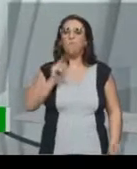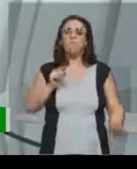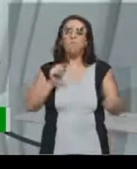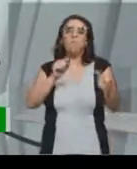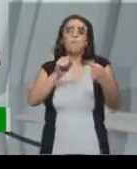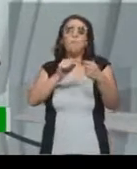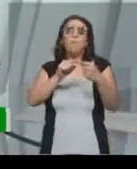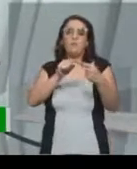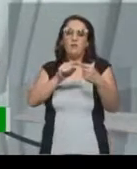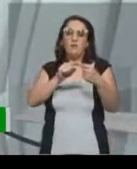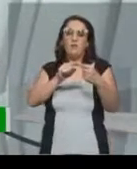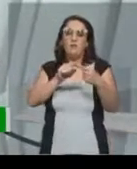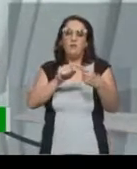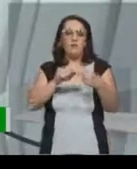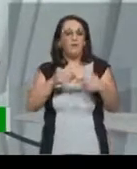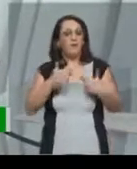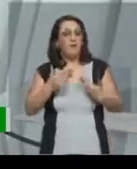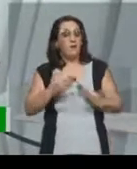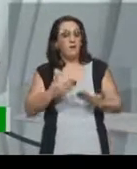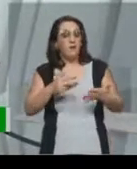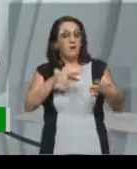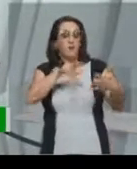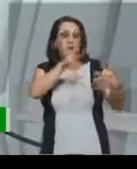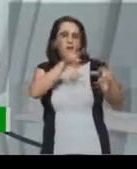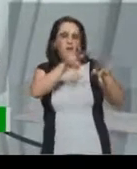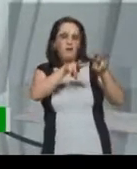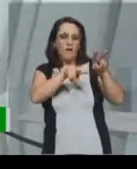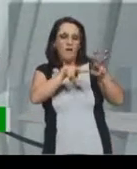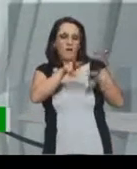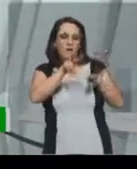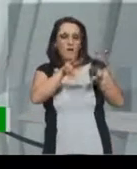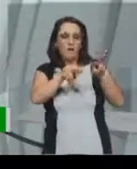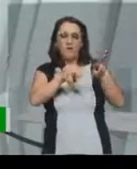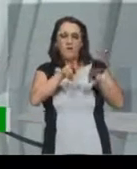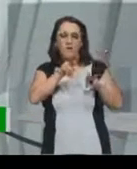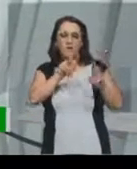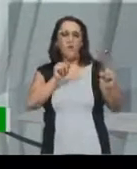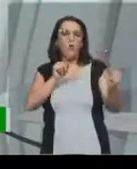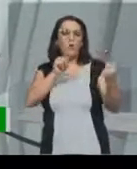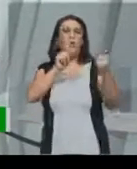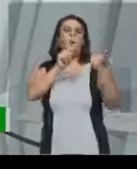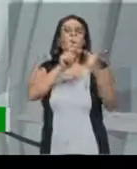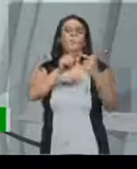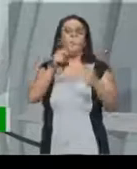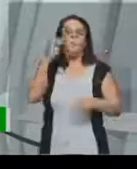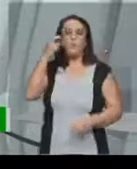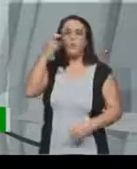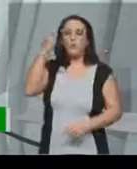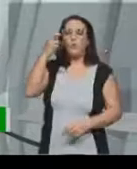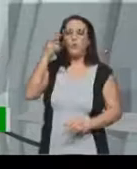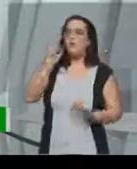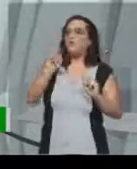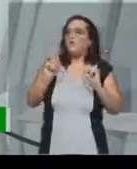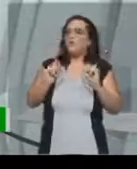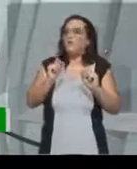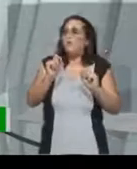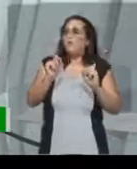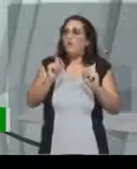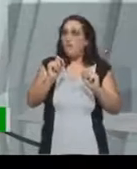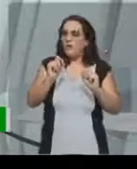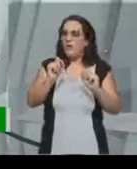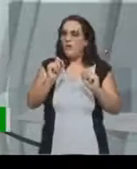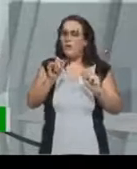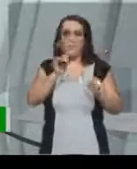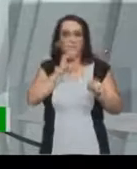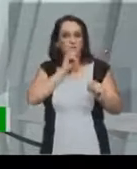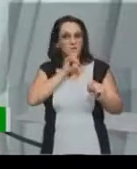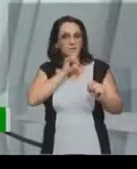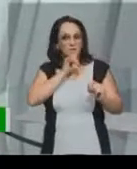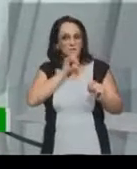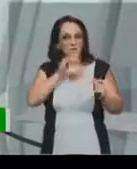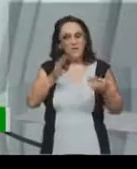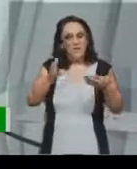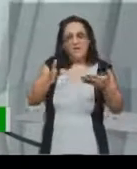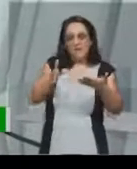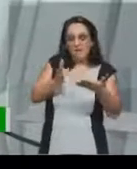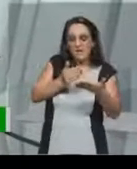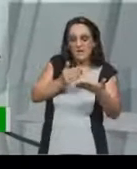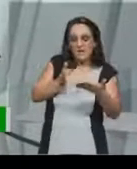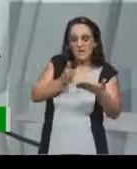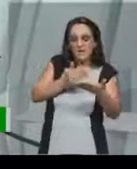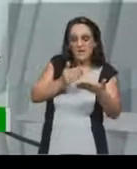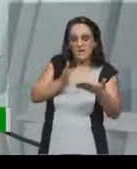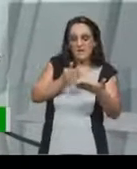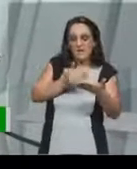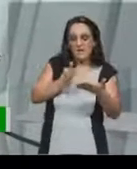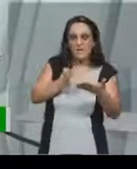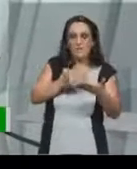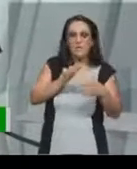vai analisar um objeto cultural. O que eu chamo de objeto cultural? Um livro, uma